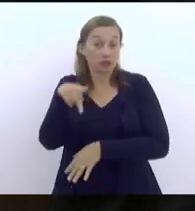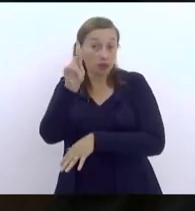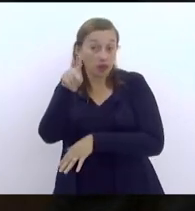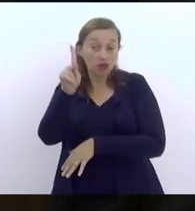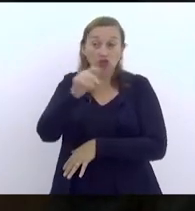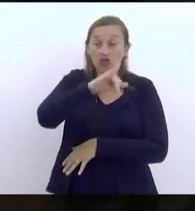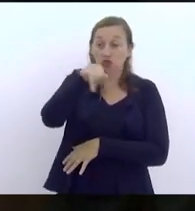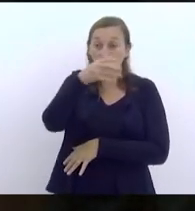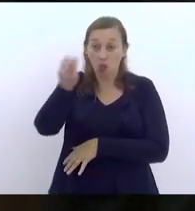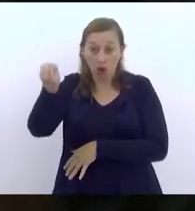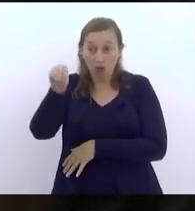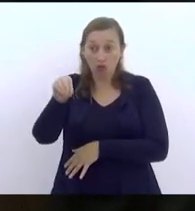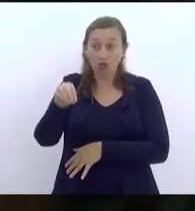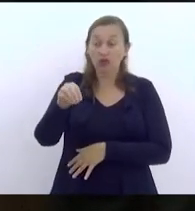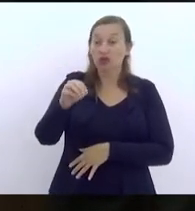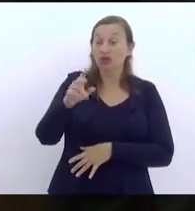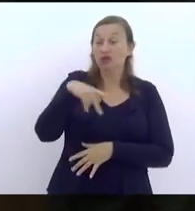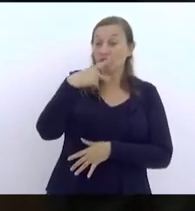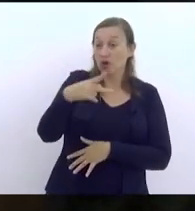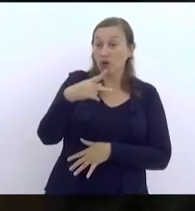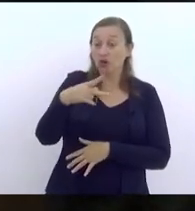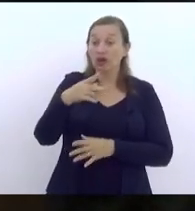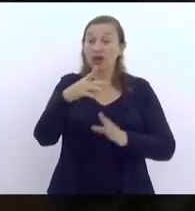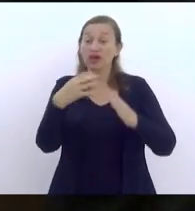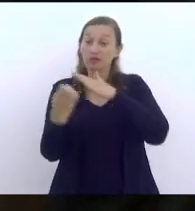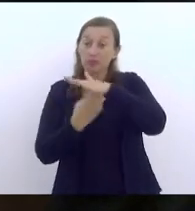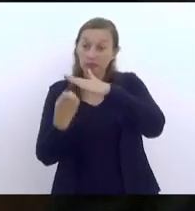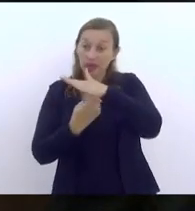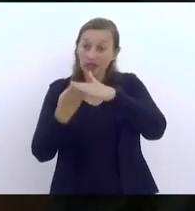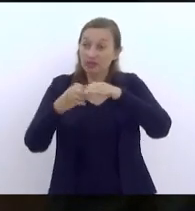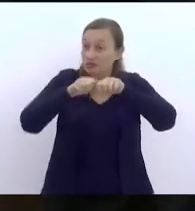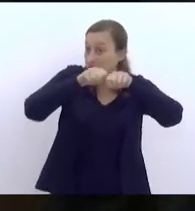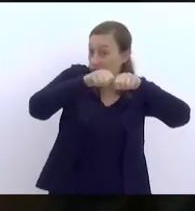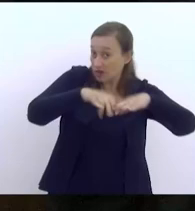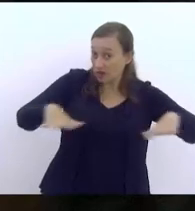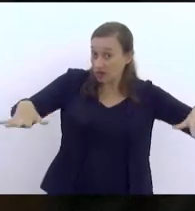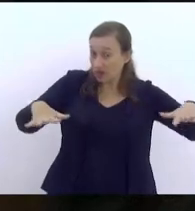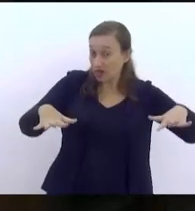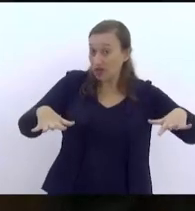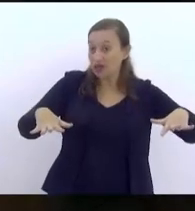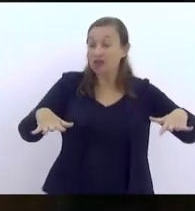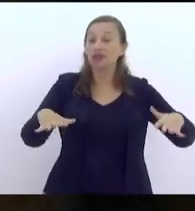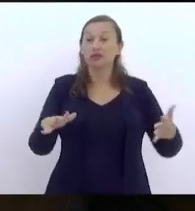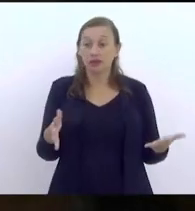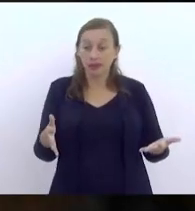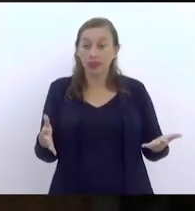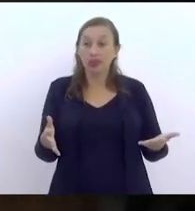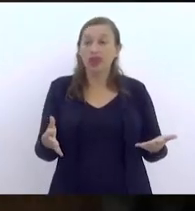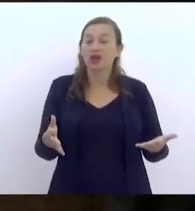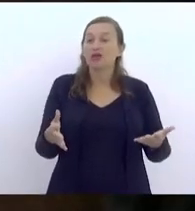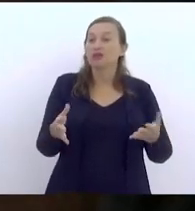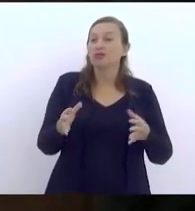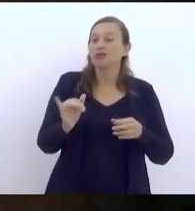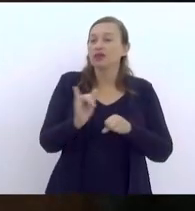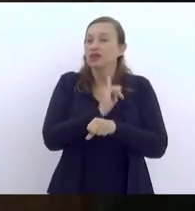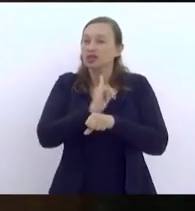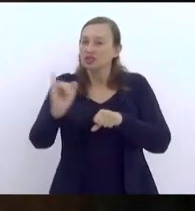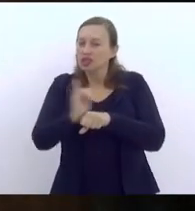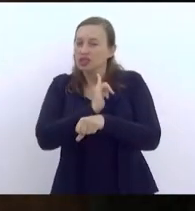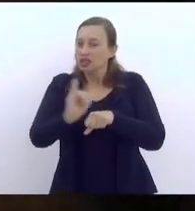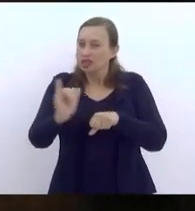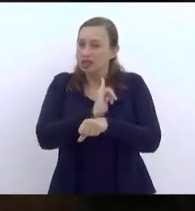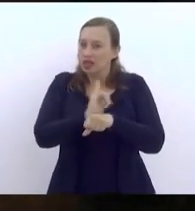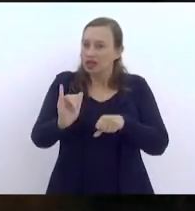Paul Prats, ele destacou que a empresa vai se expandir e capilarizar, além de se projetar